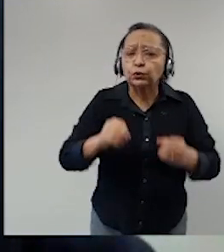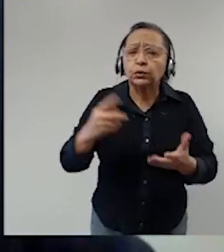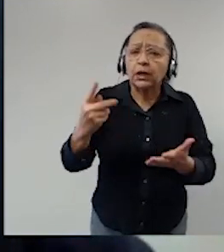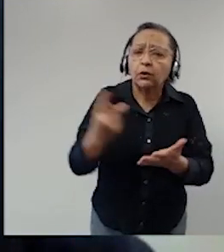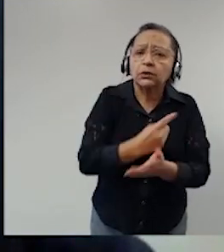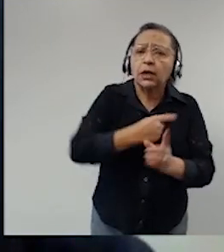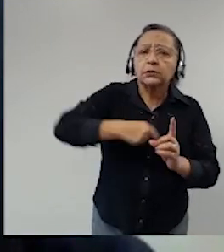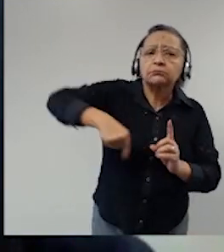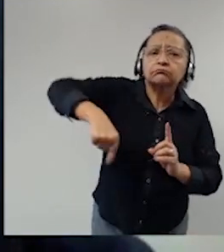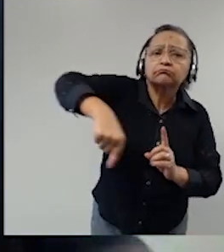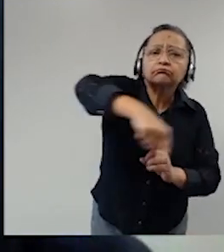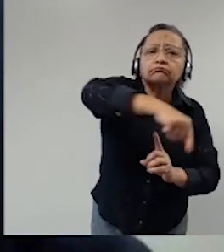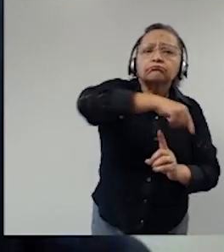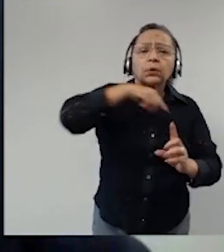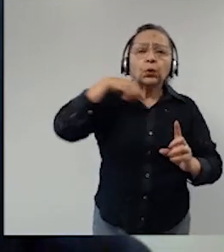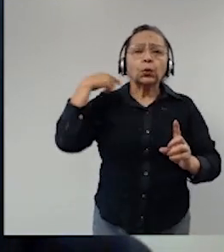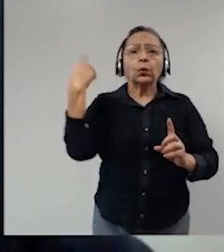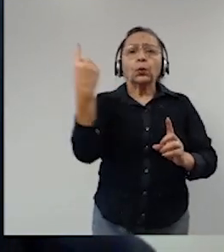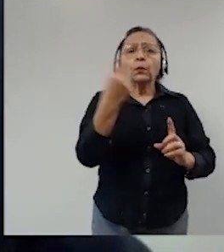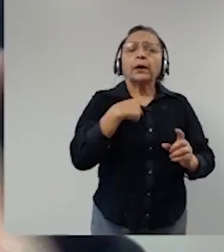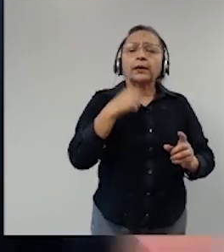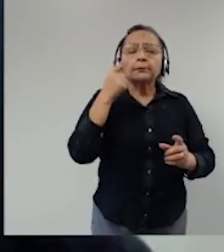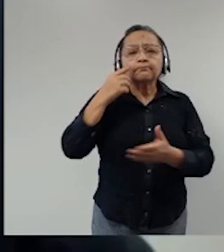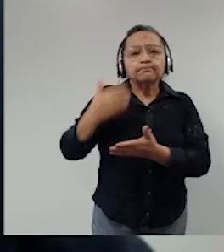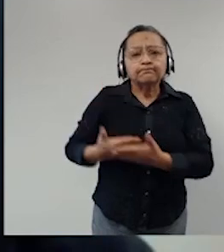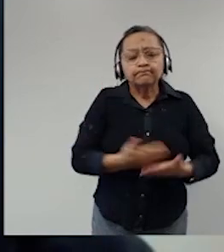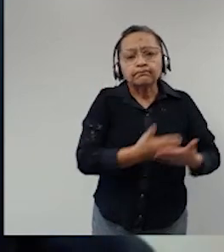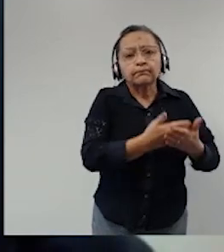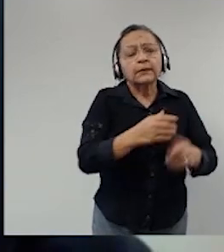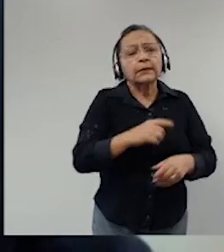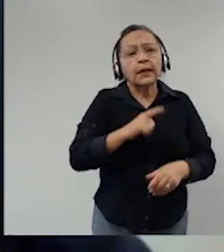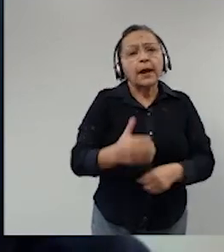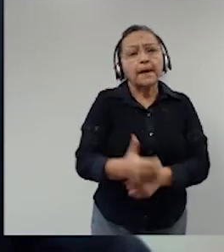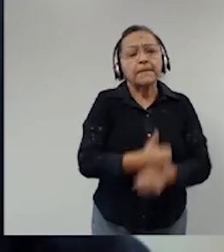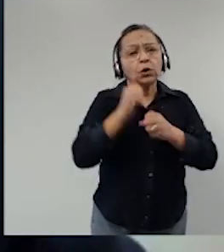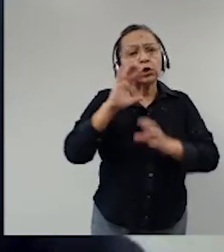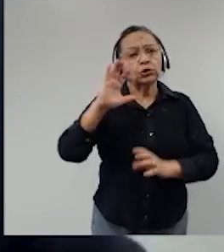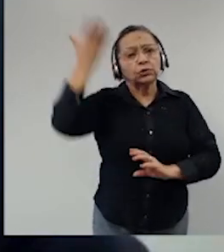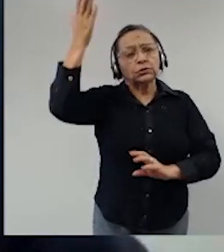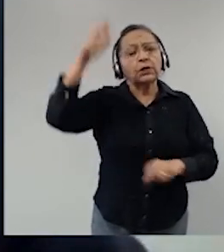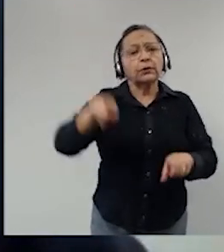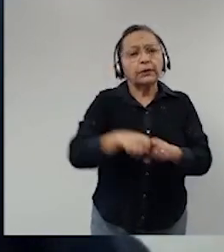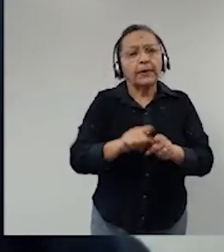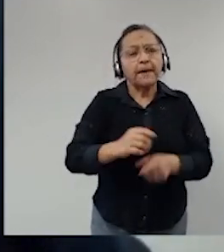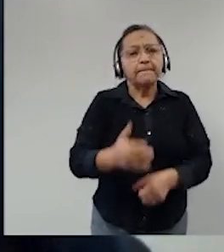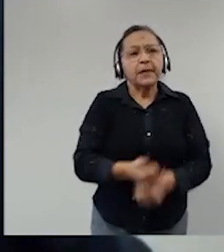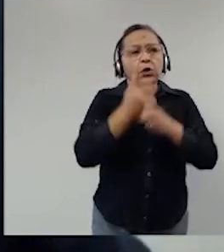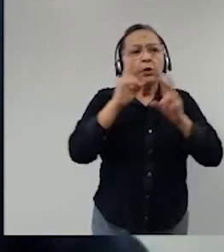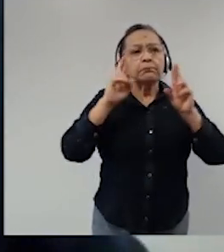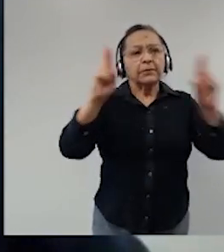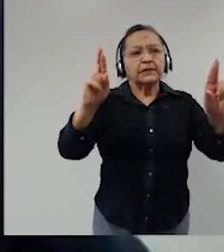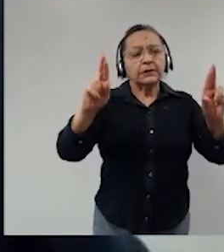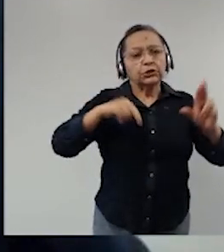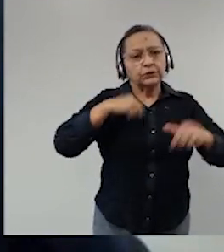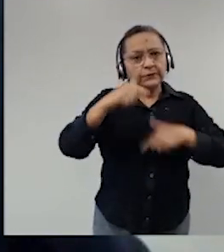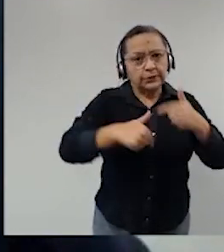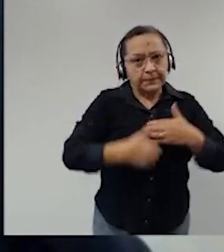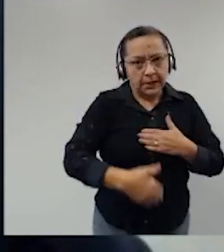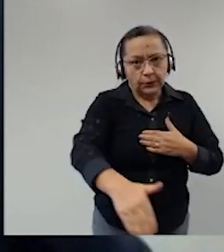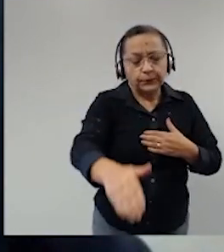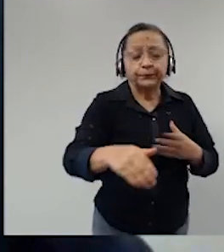para encaminhar, digamos assim, as melhores soluções e as melhores perspectivas de atuação. Né?